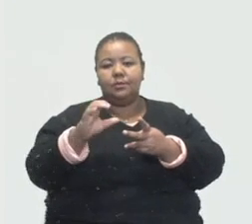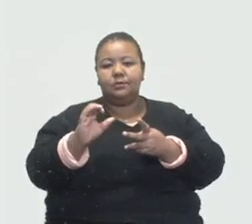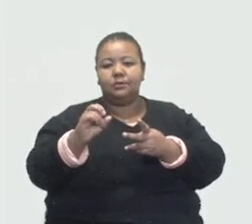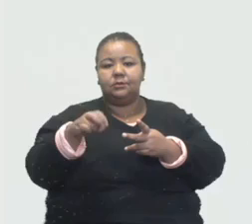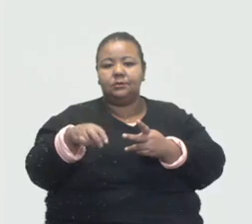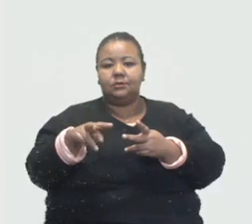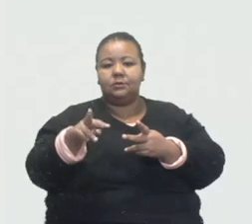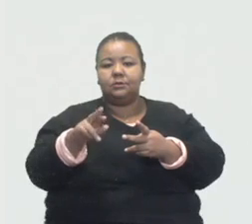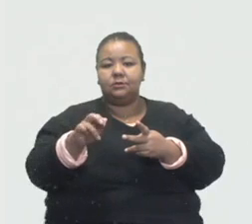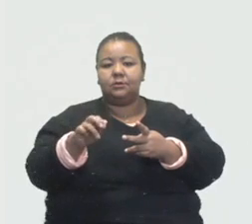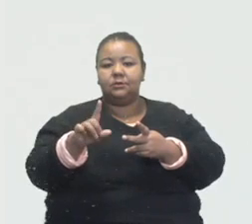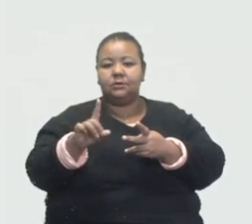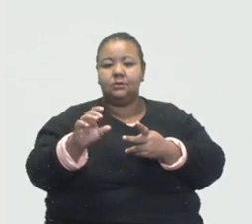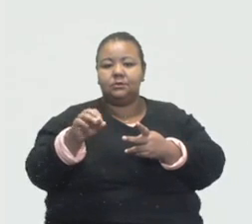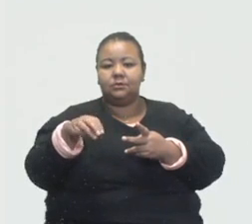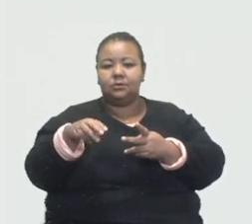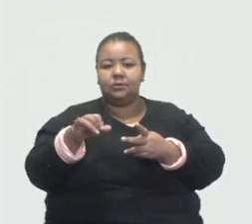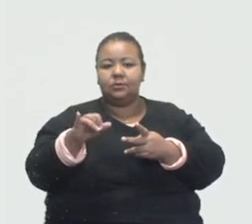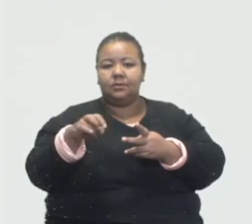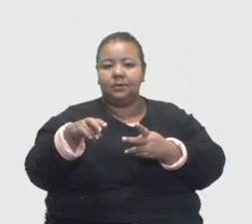relação quando nós pensamos